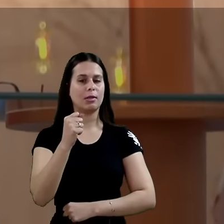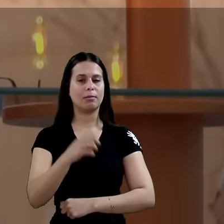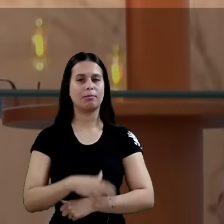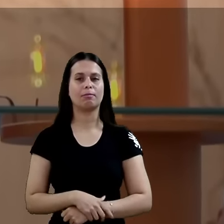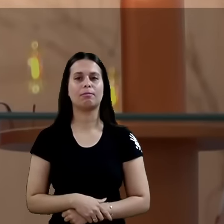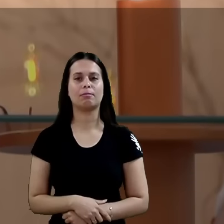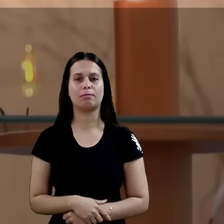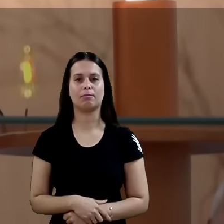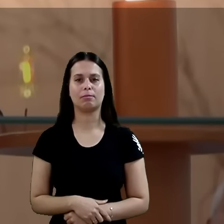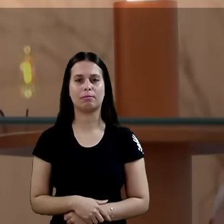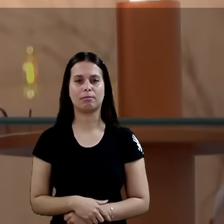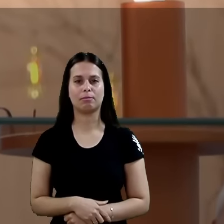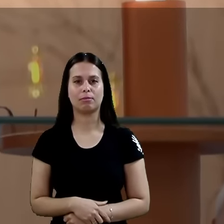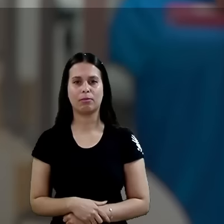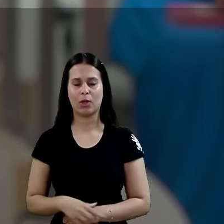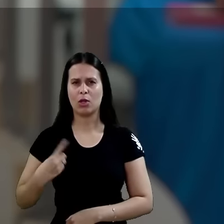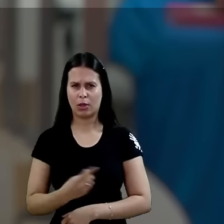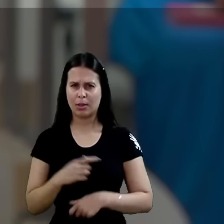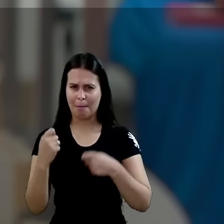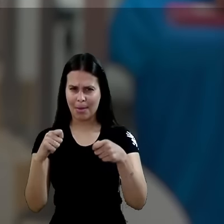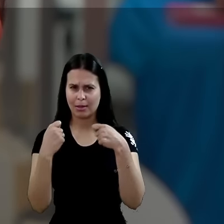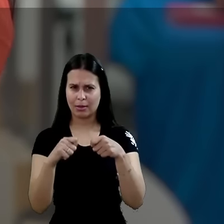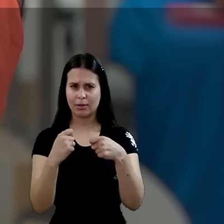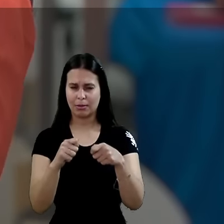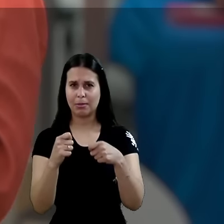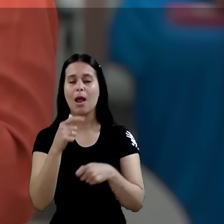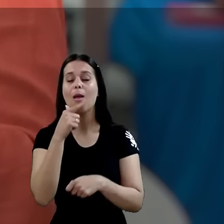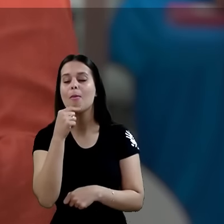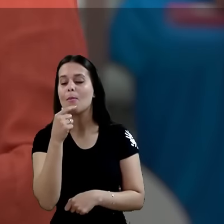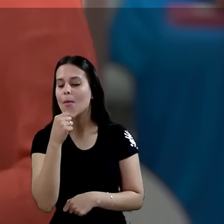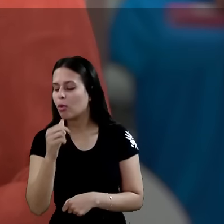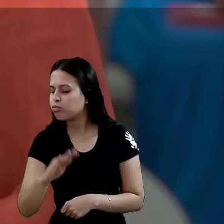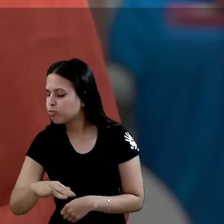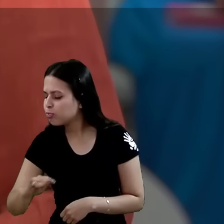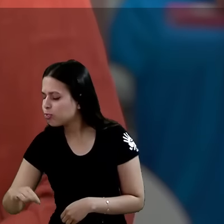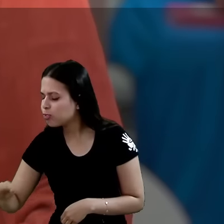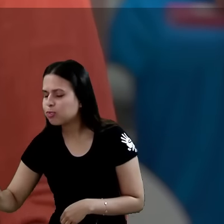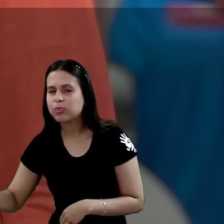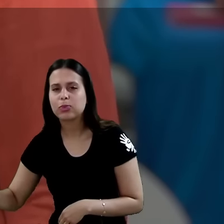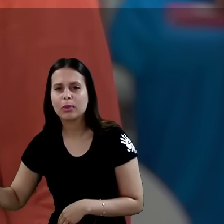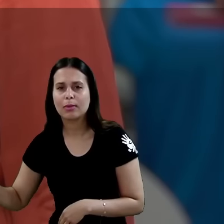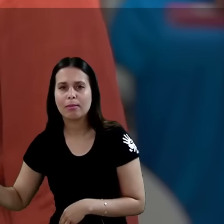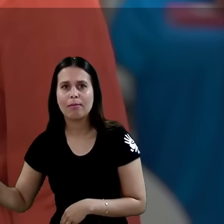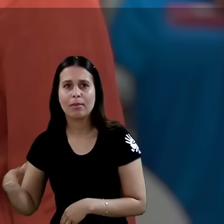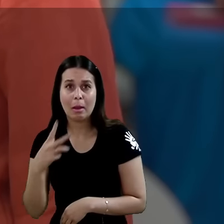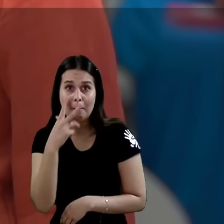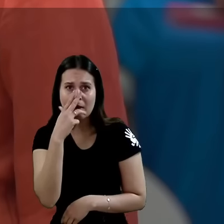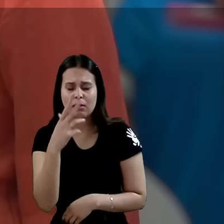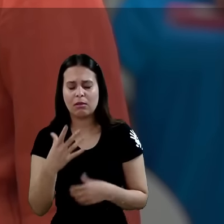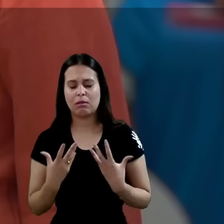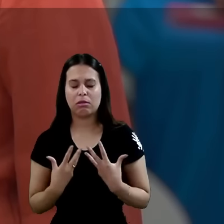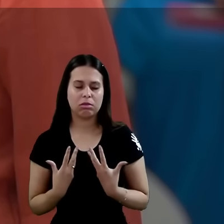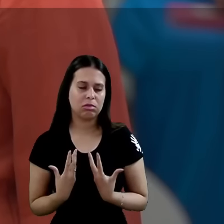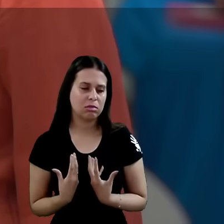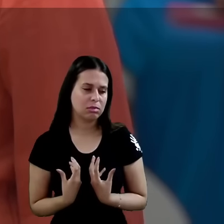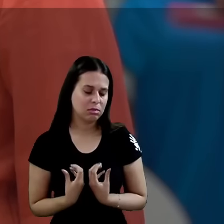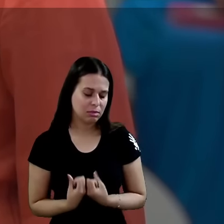força a gente precisa pegar essa meninada que parece que já nasceu